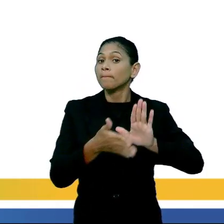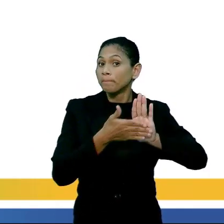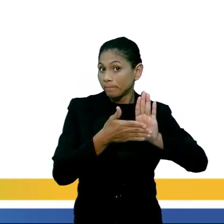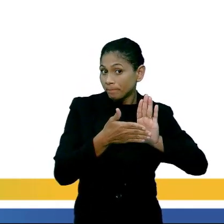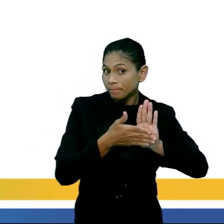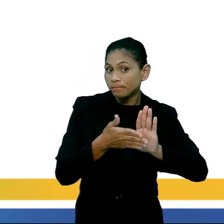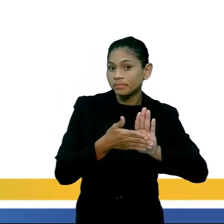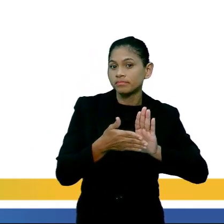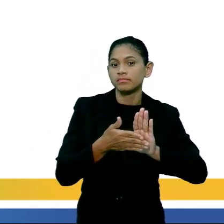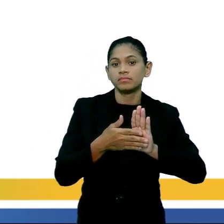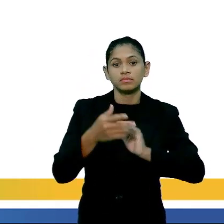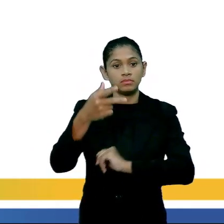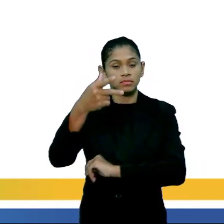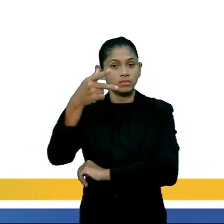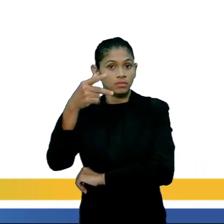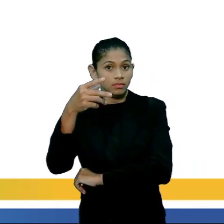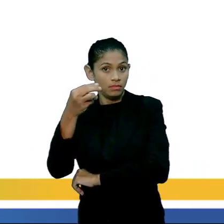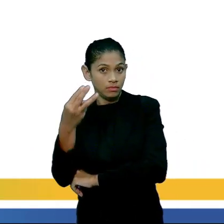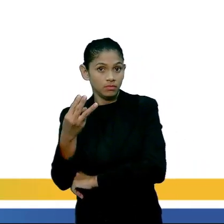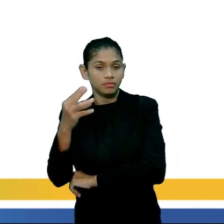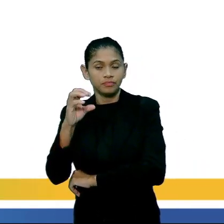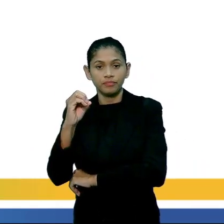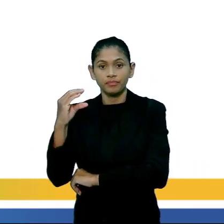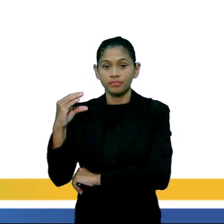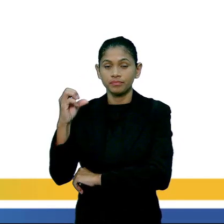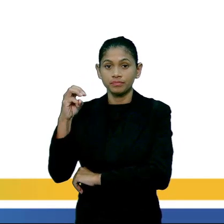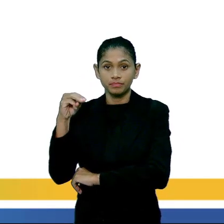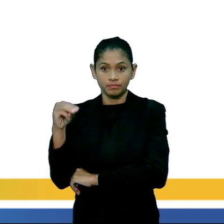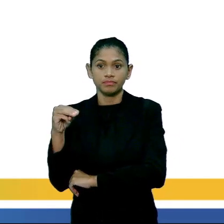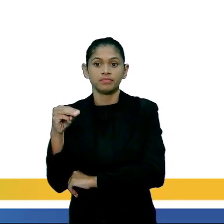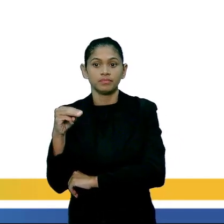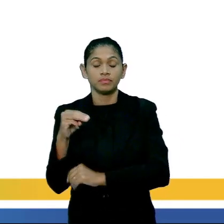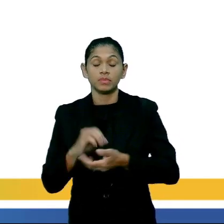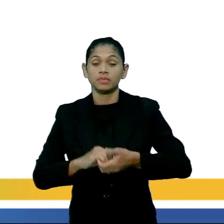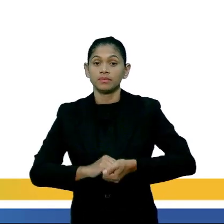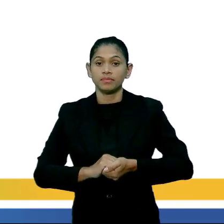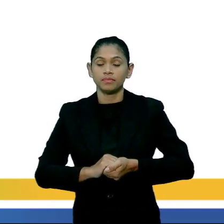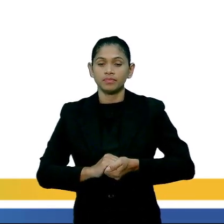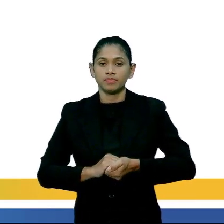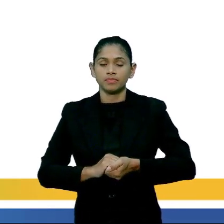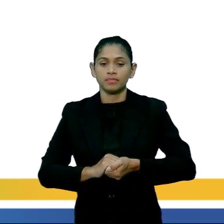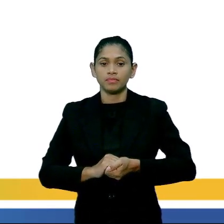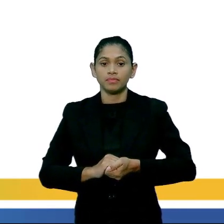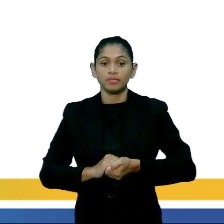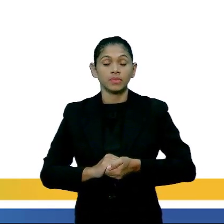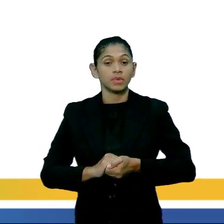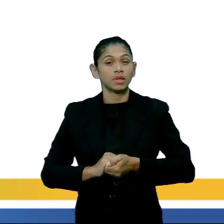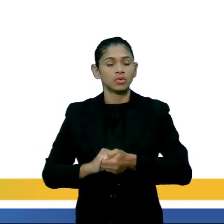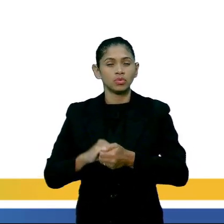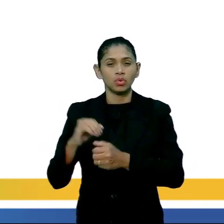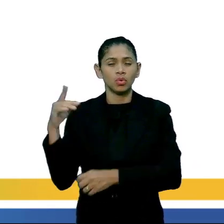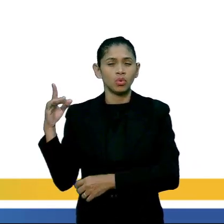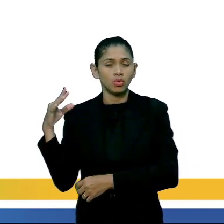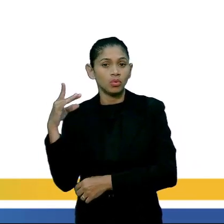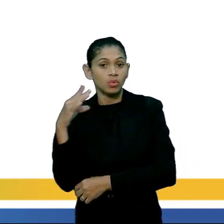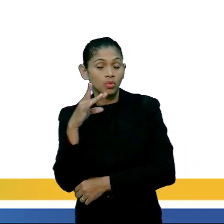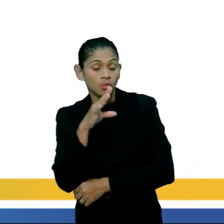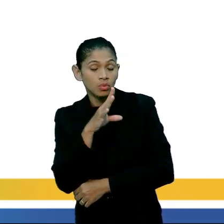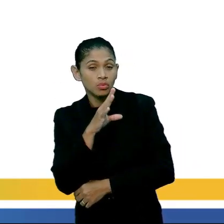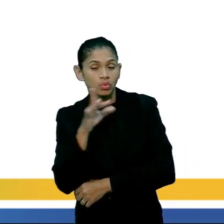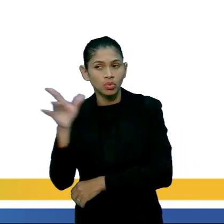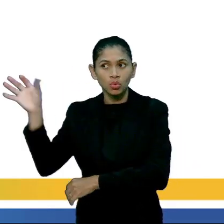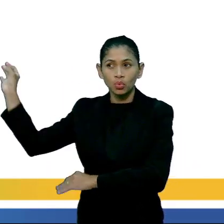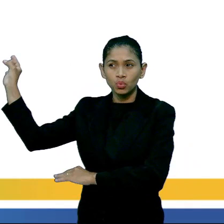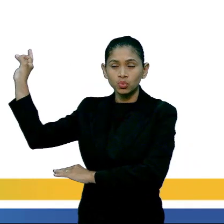vãos de 30 centímetros de distância entre suas vigas, de modo que, no solstício de verão, a trajetória do